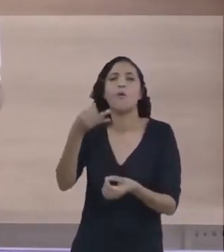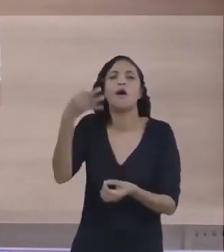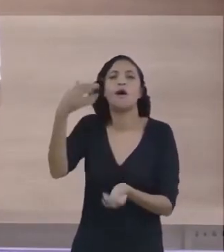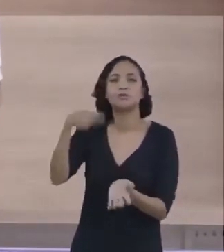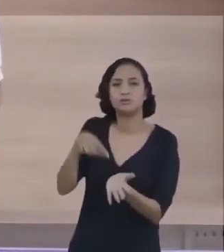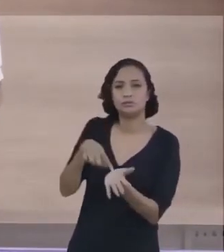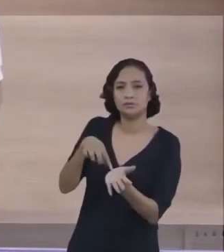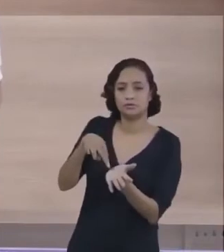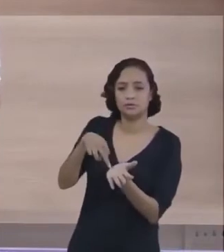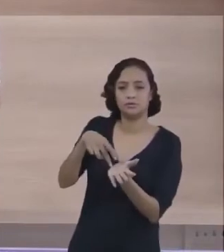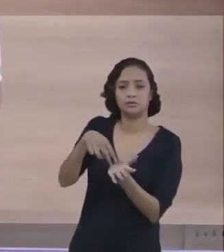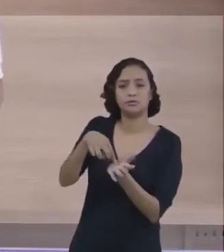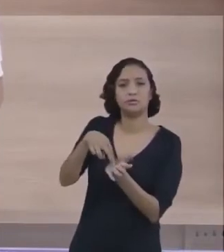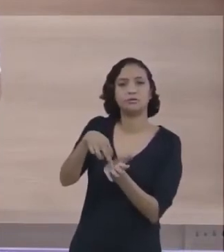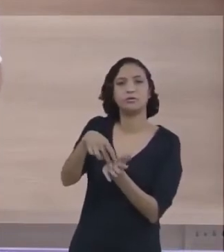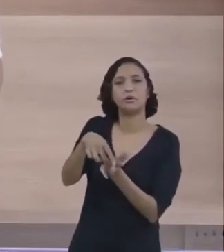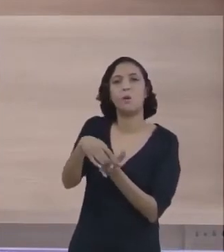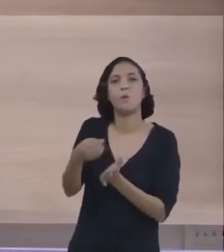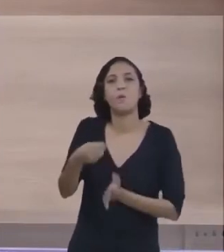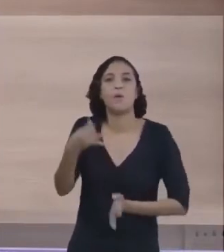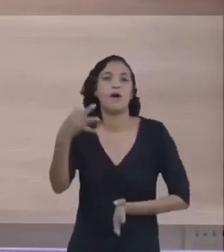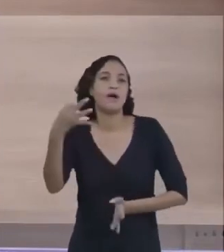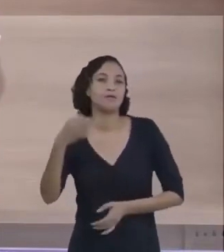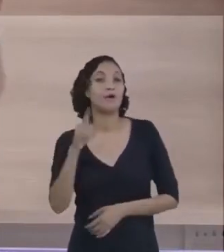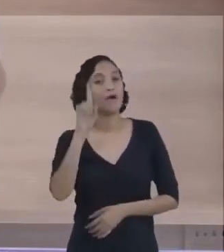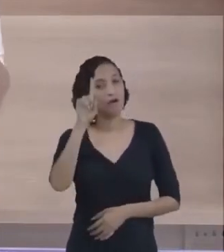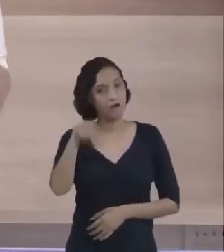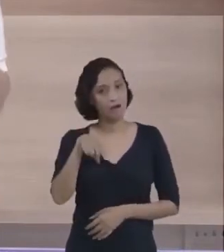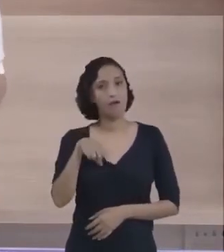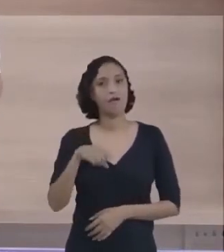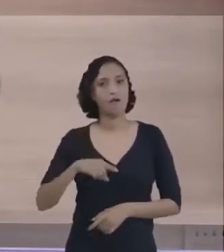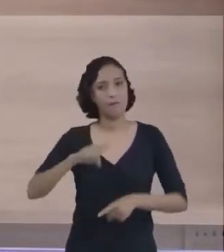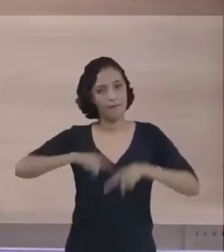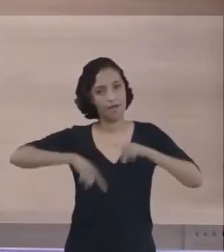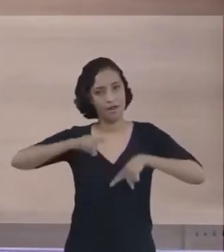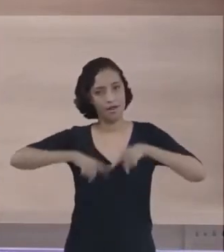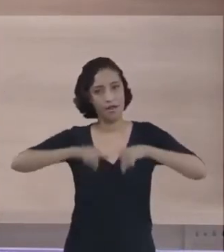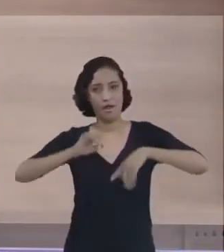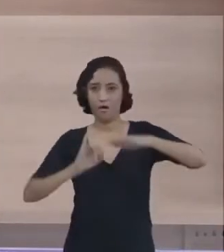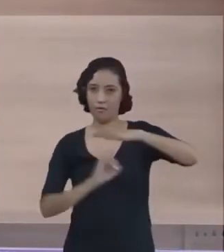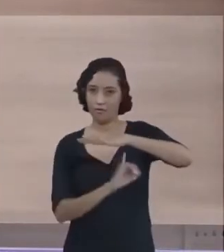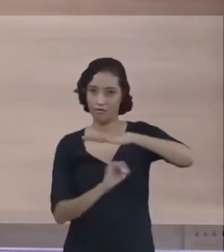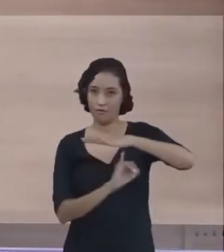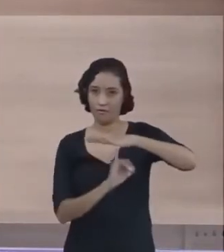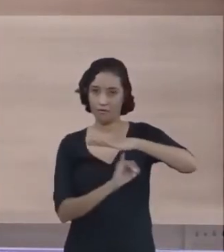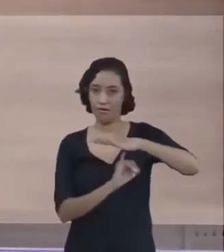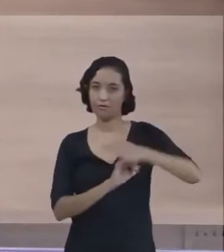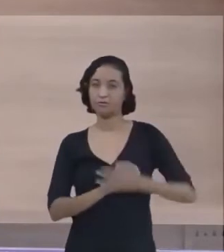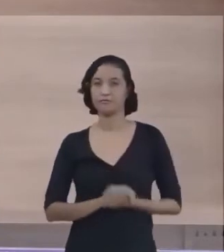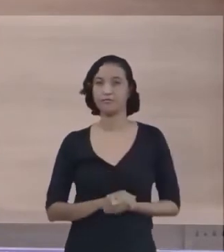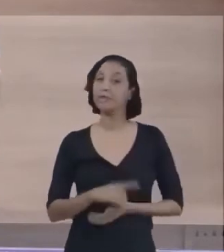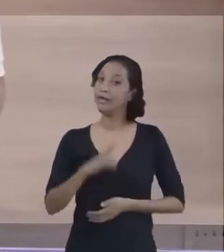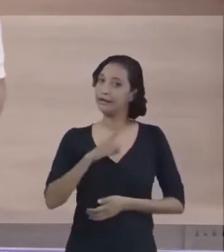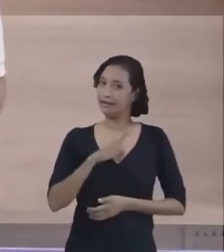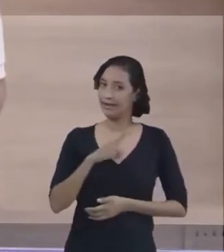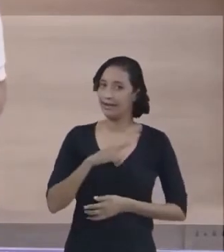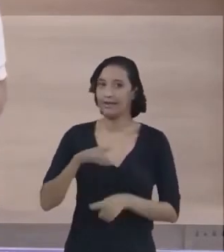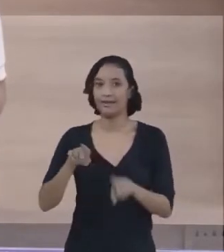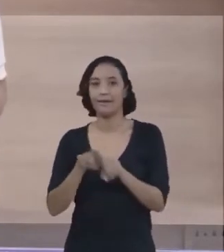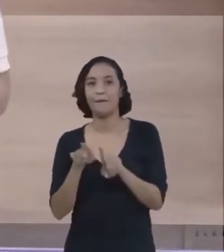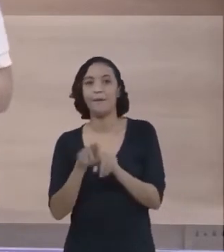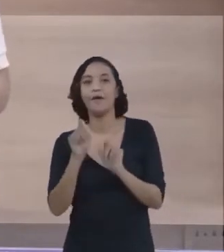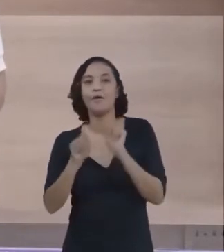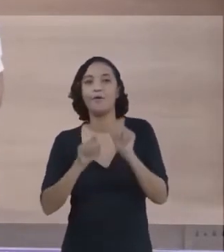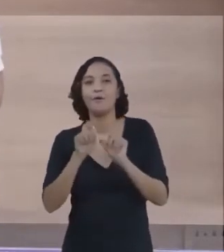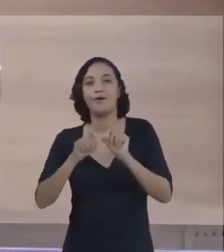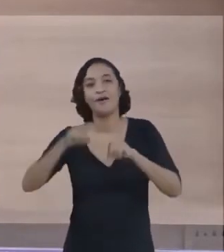não convencionais que nós usamos também. Mas nós temos aqueles instrumentos de medidas